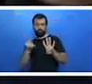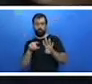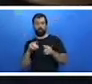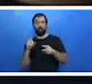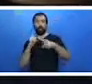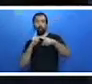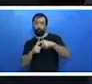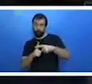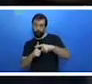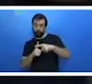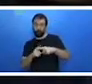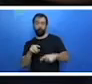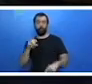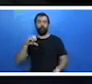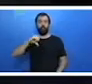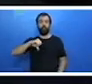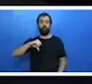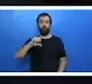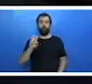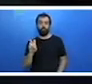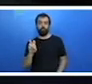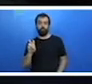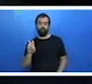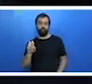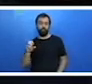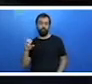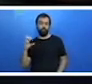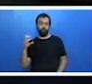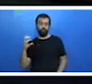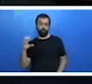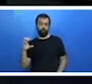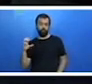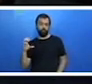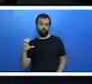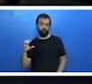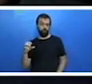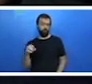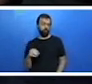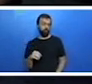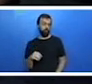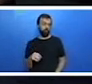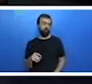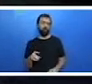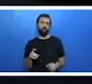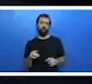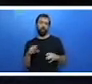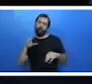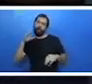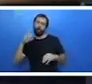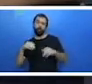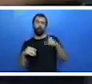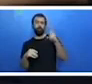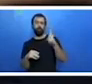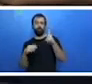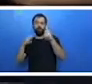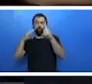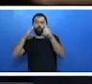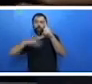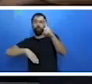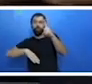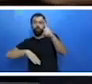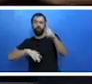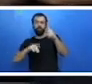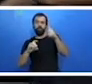mais 95 centavos. Os centavos, ó, ele não completa R$1, ele é decimal. Olha